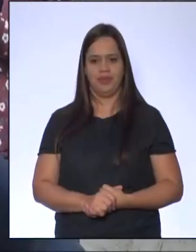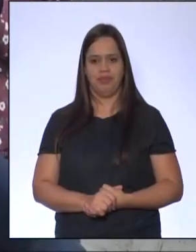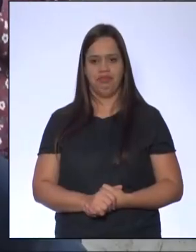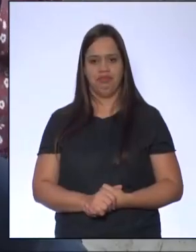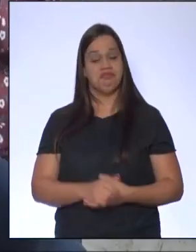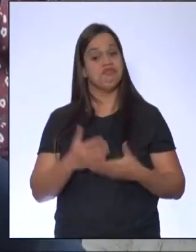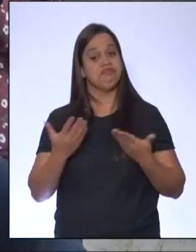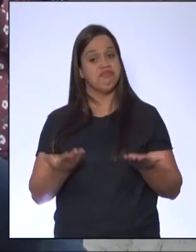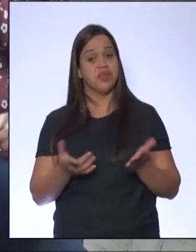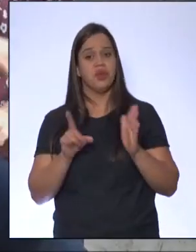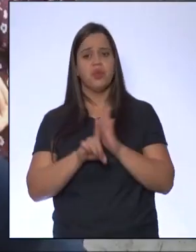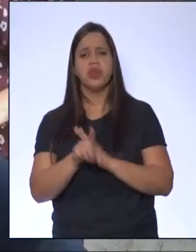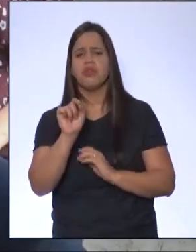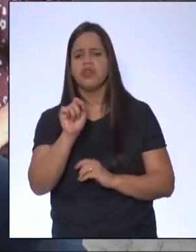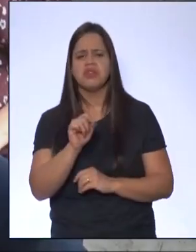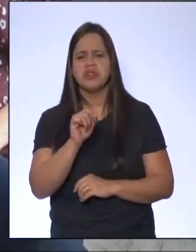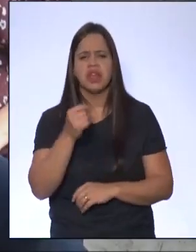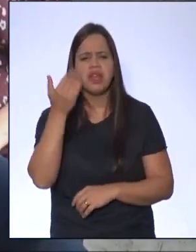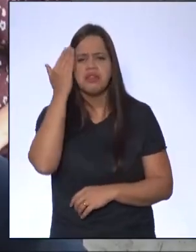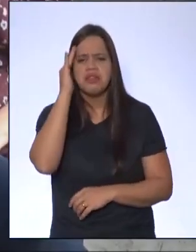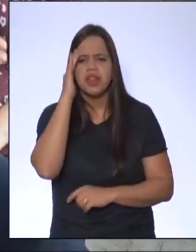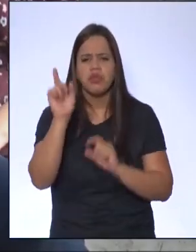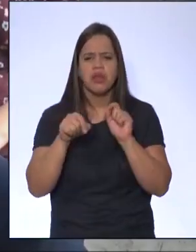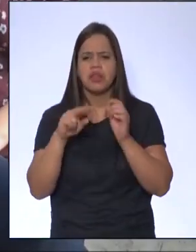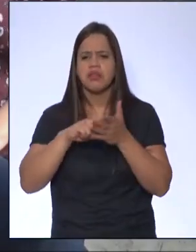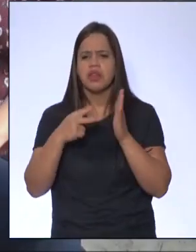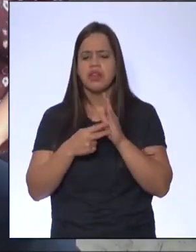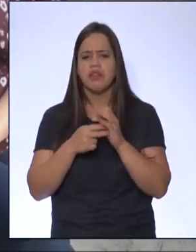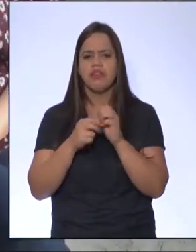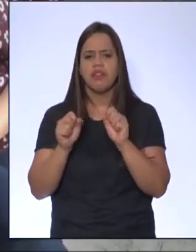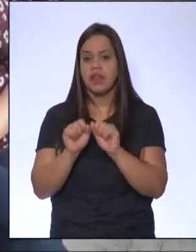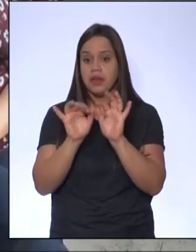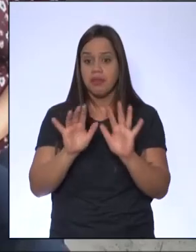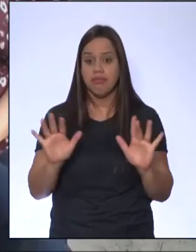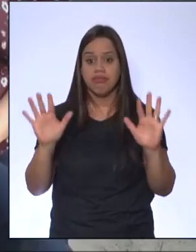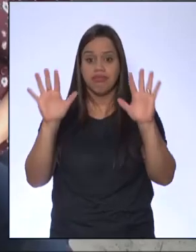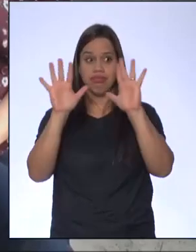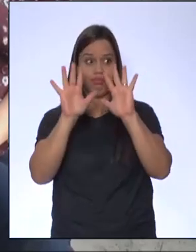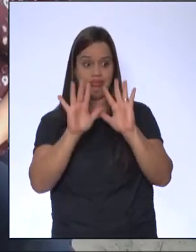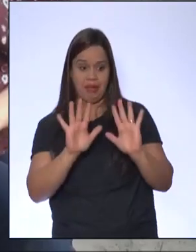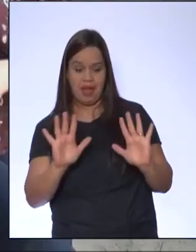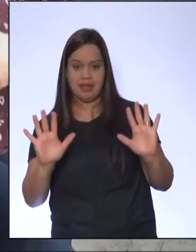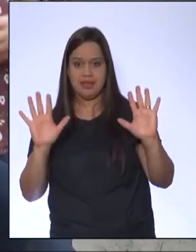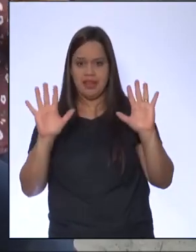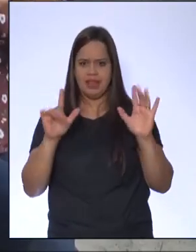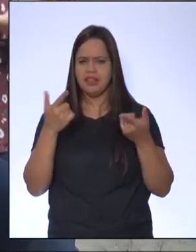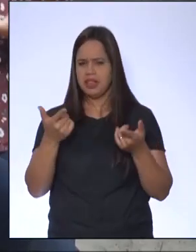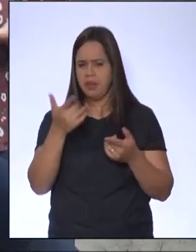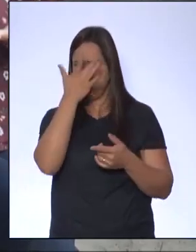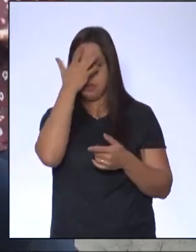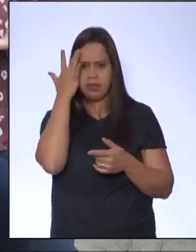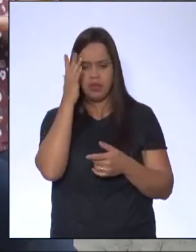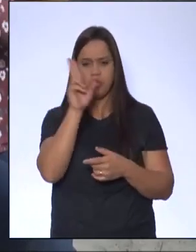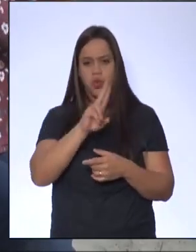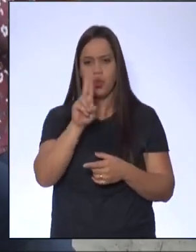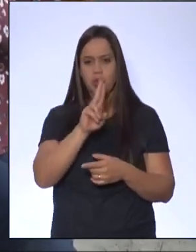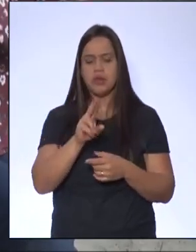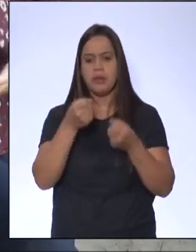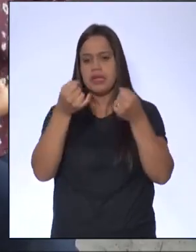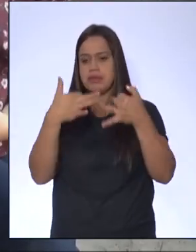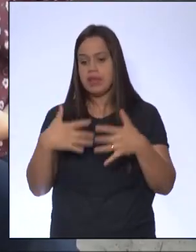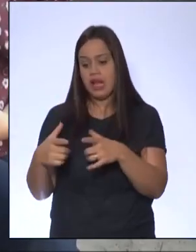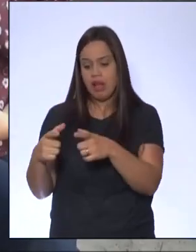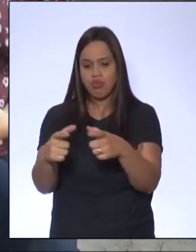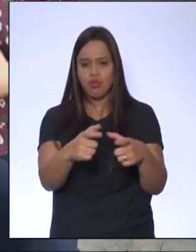Você entende que seja uma paisagem? As pessoas normalmente usam essa palavra para falar sobre um lugar que elas